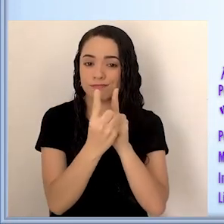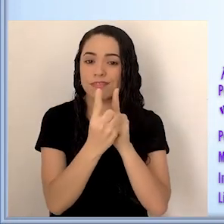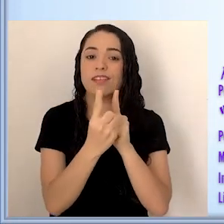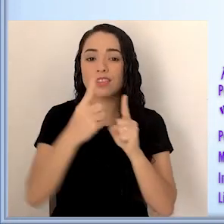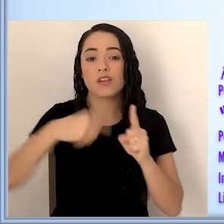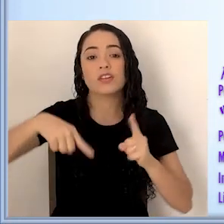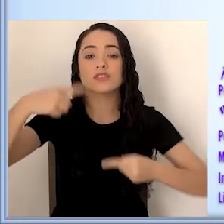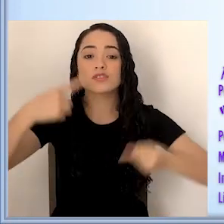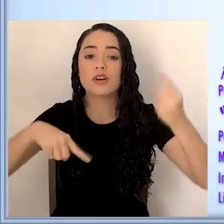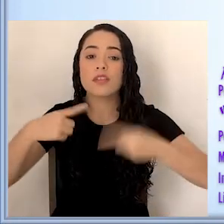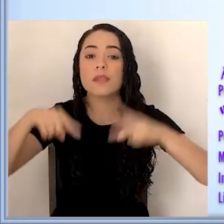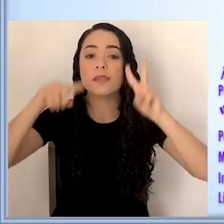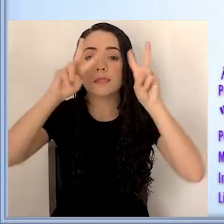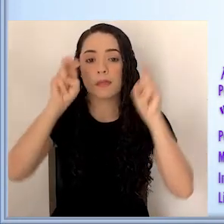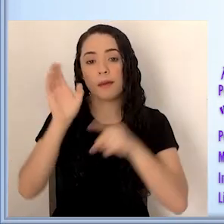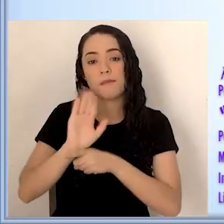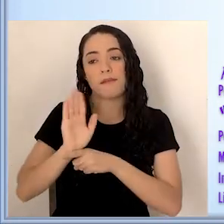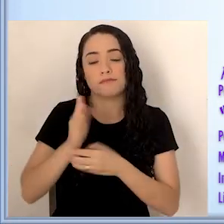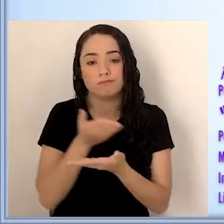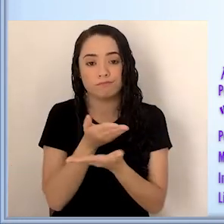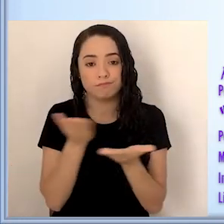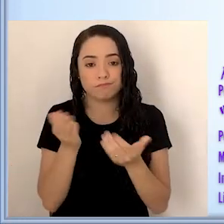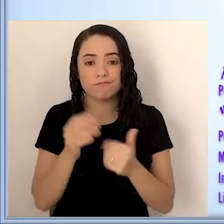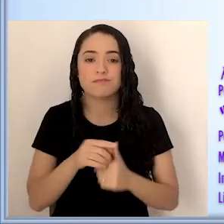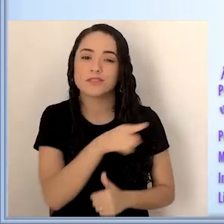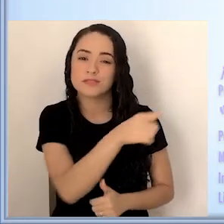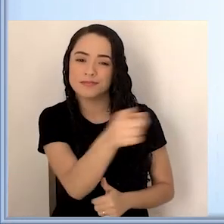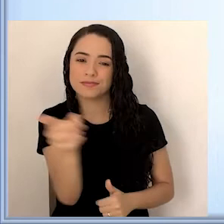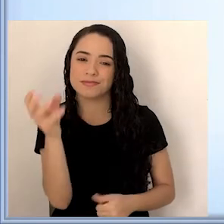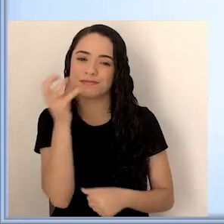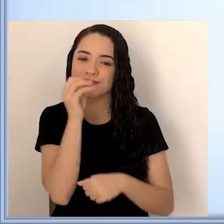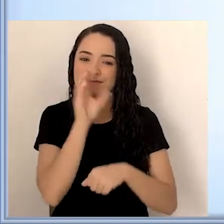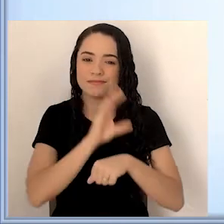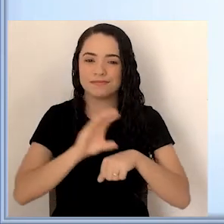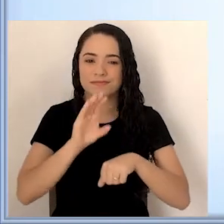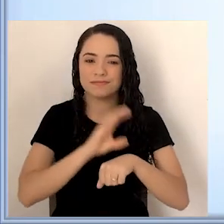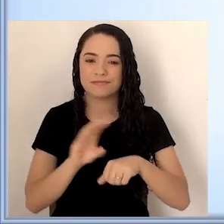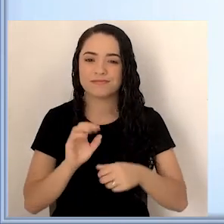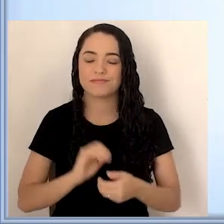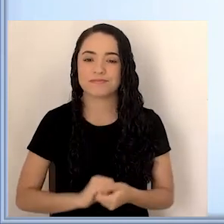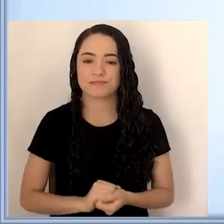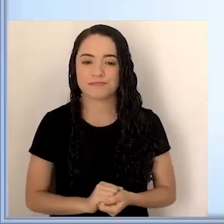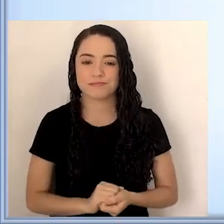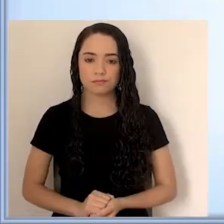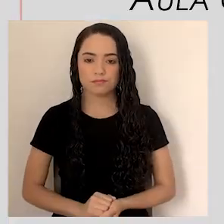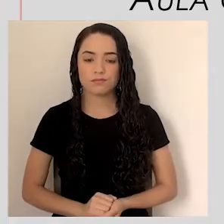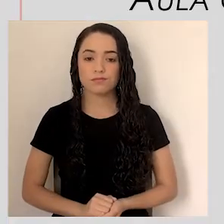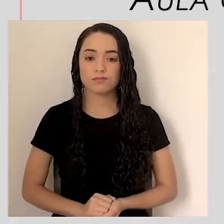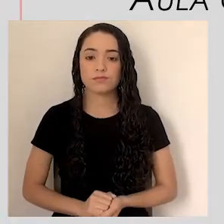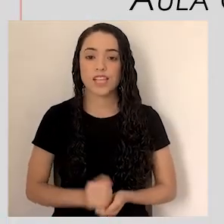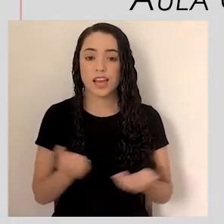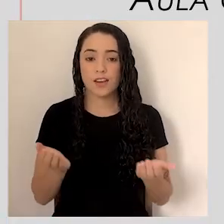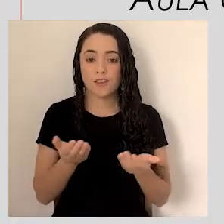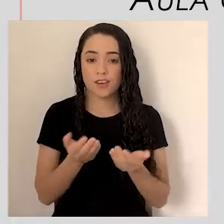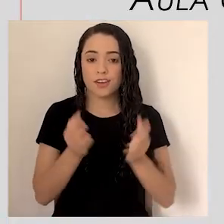discursivas síncronas, ofertadas em regime excepcional. Bom curso a todos os espectadores.